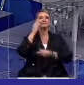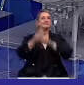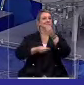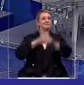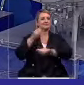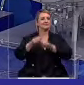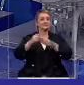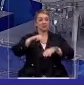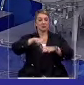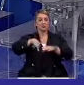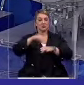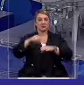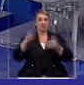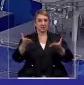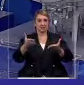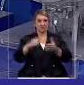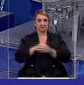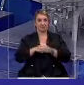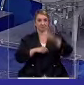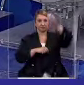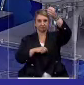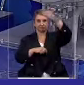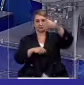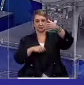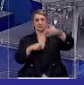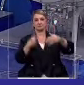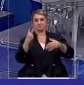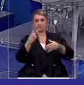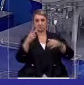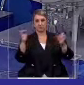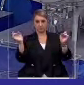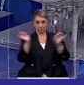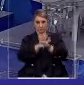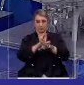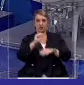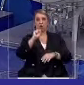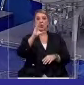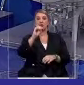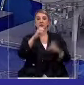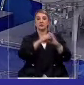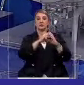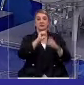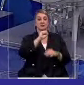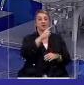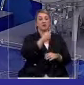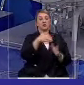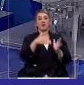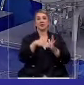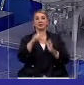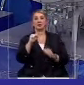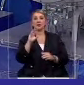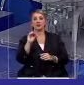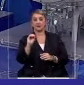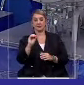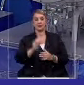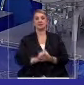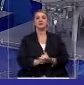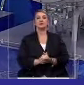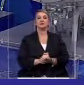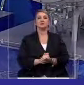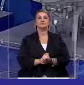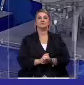vai funcionar este sorteio. O suporte do Globo número 2 está abastecido com 80 bolas, numeradas de 01 a